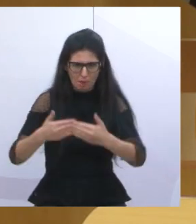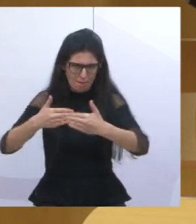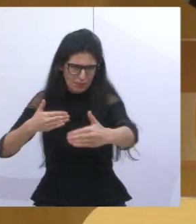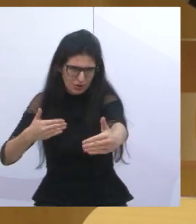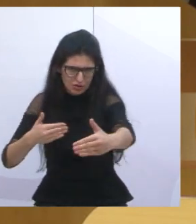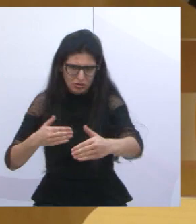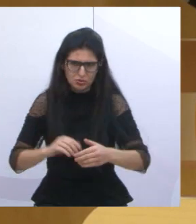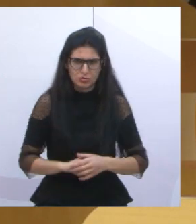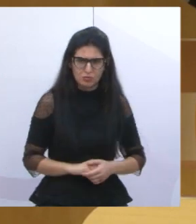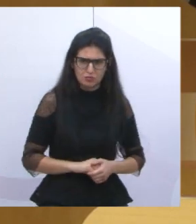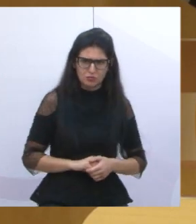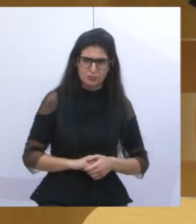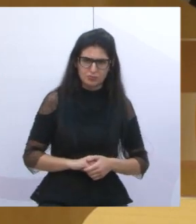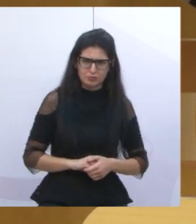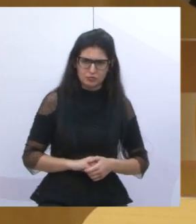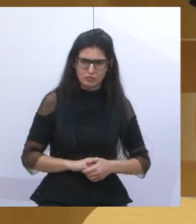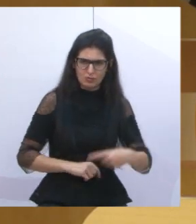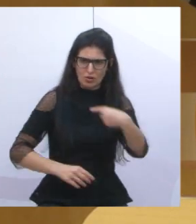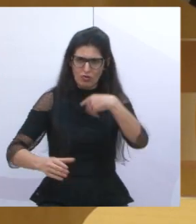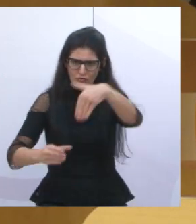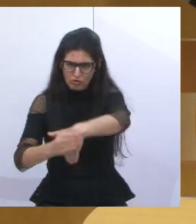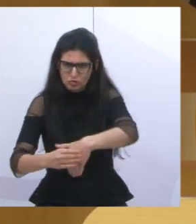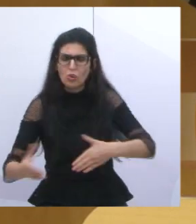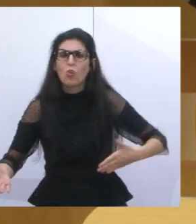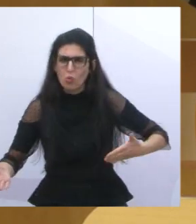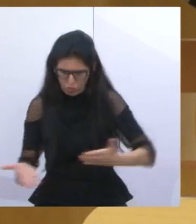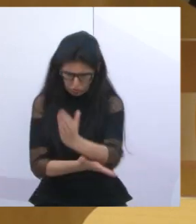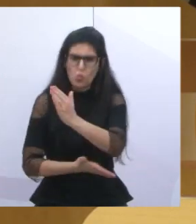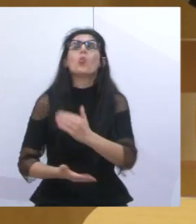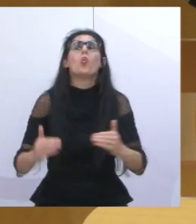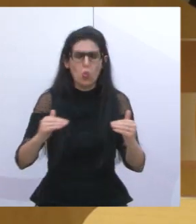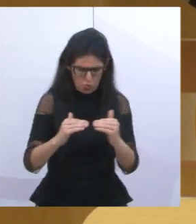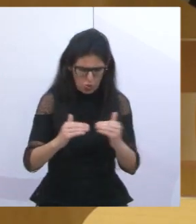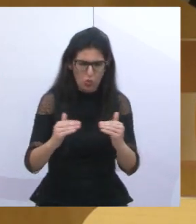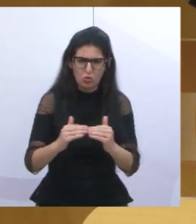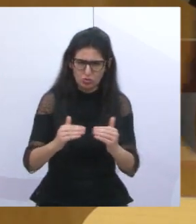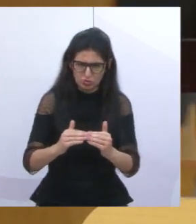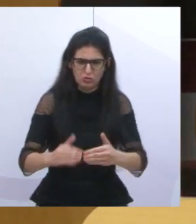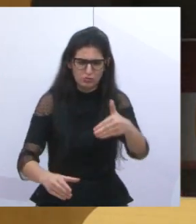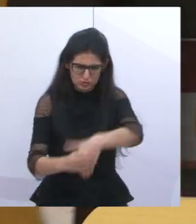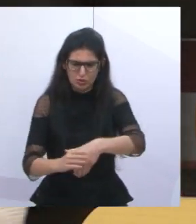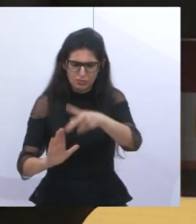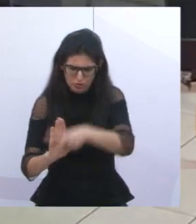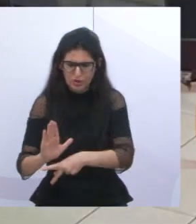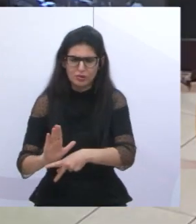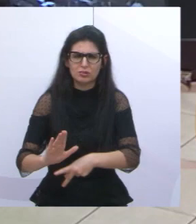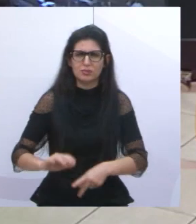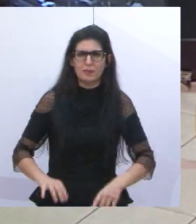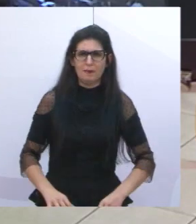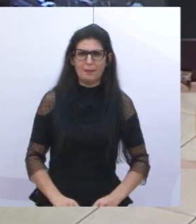aqui que o meu voto será favorável à votação desse projeto.